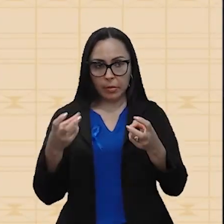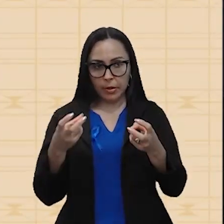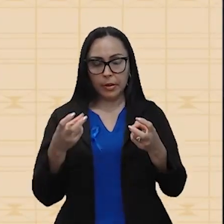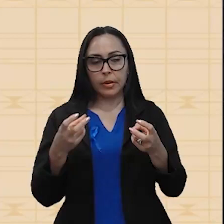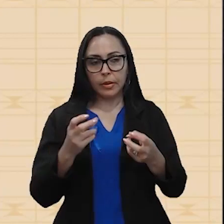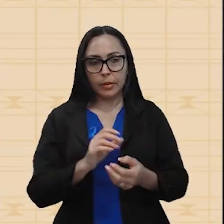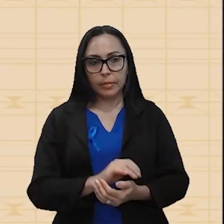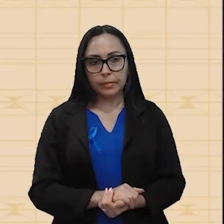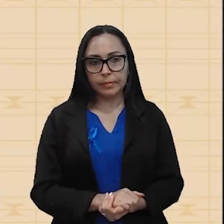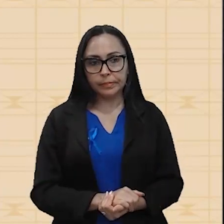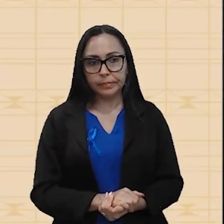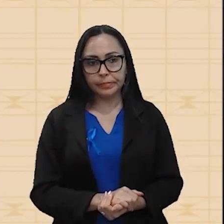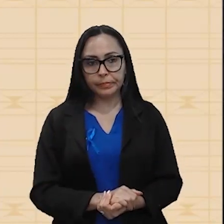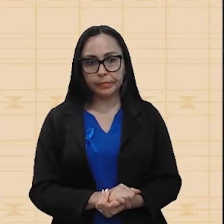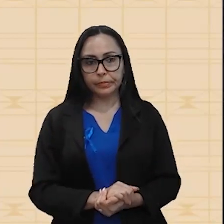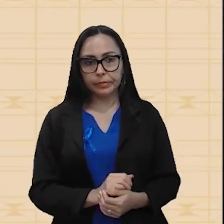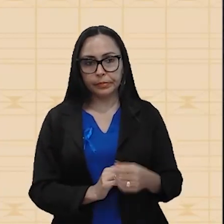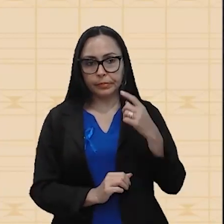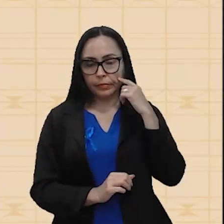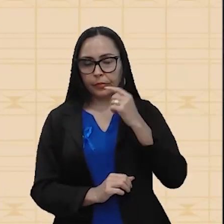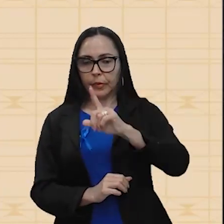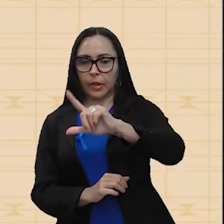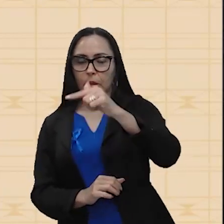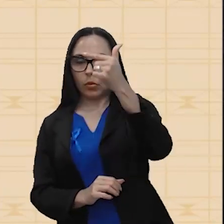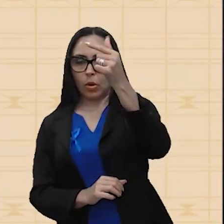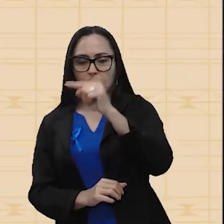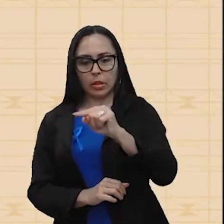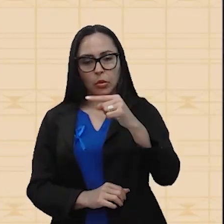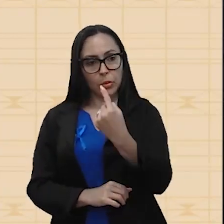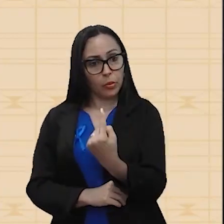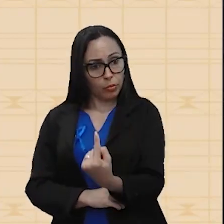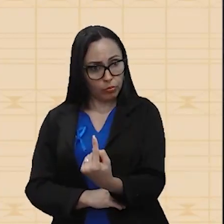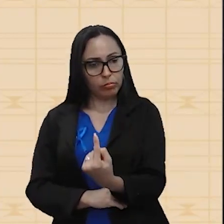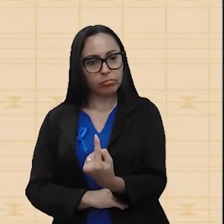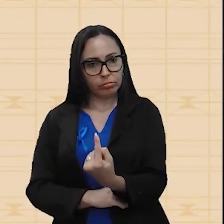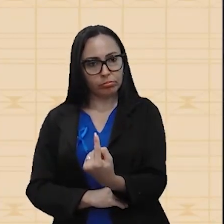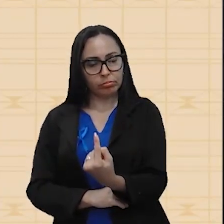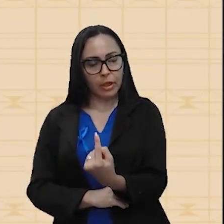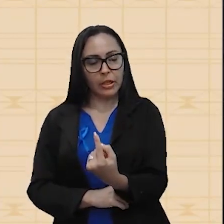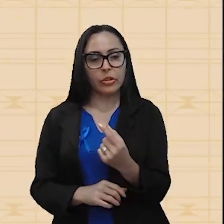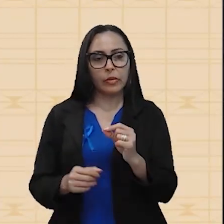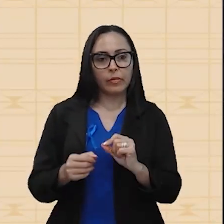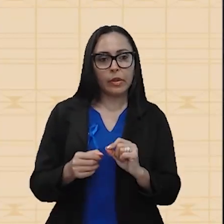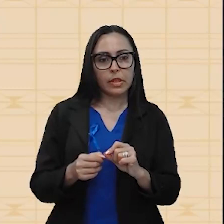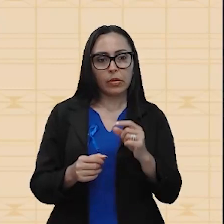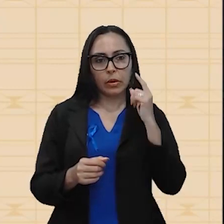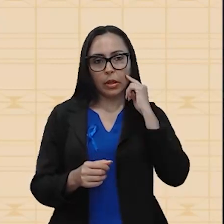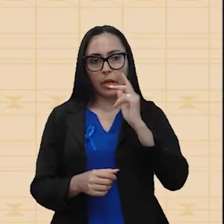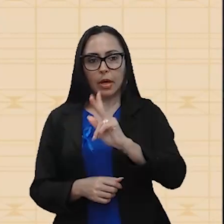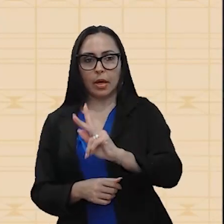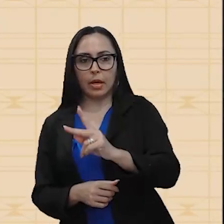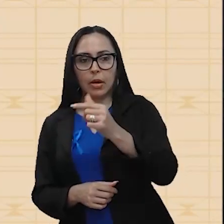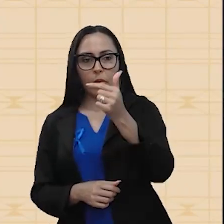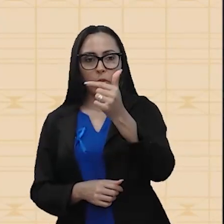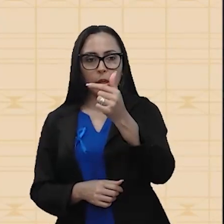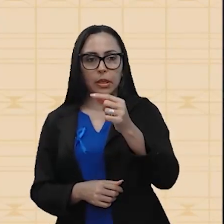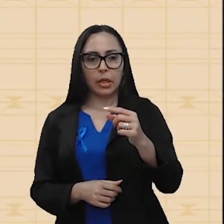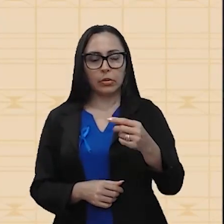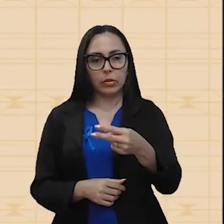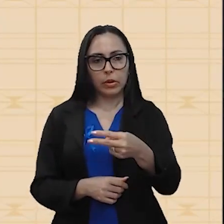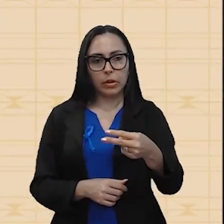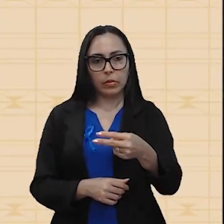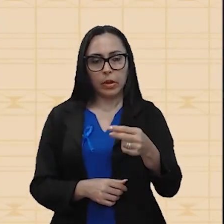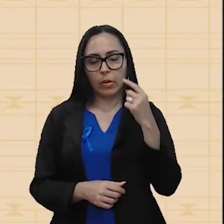que esse L ao quadrado aqui tem denominador 1. Então eu vou fazer o seguinte, ó, H ao quadrado vai ser igual a, olha